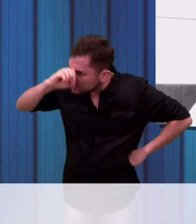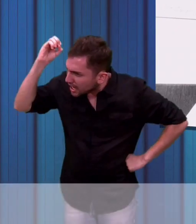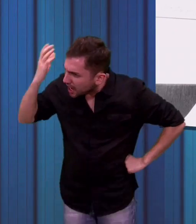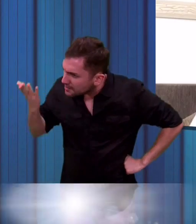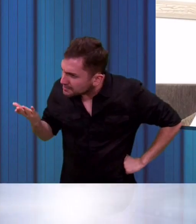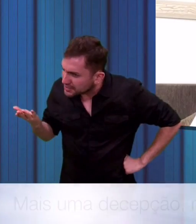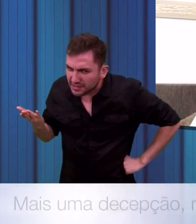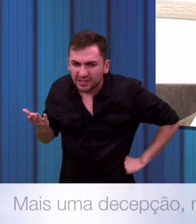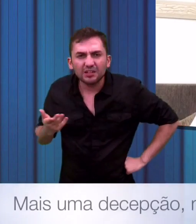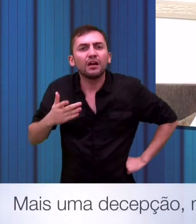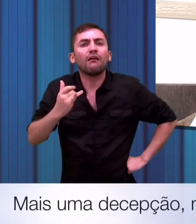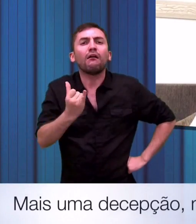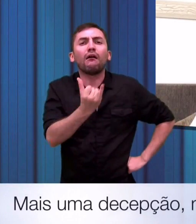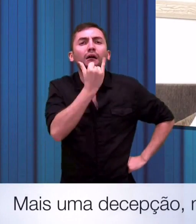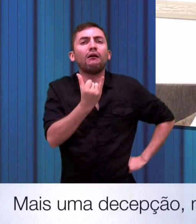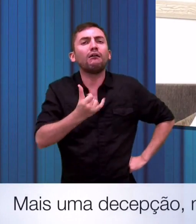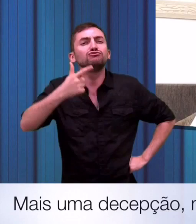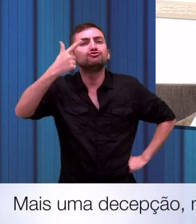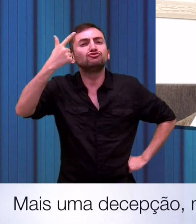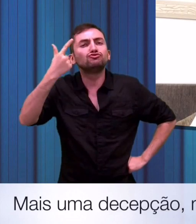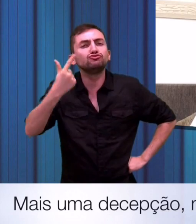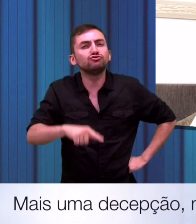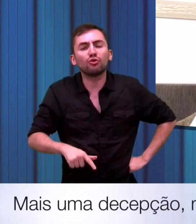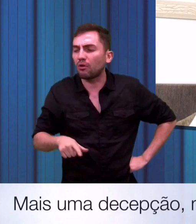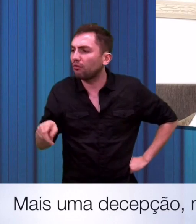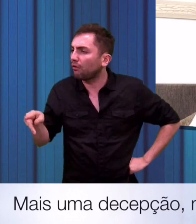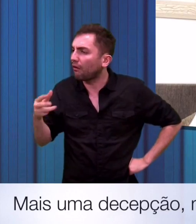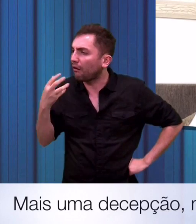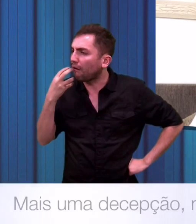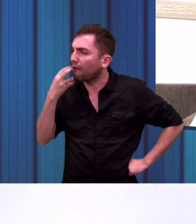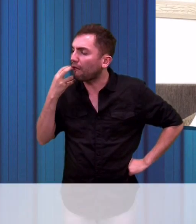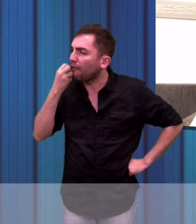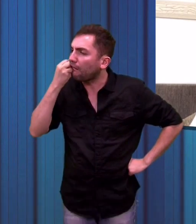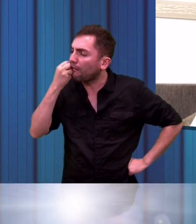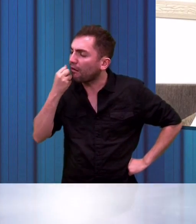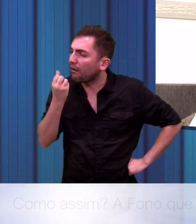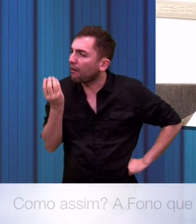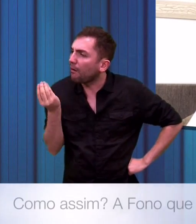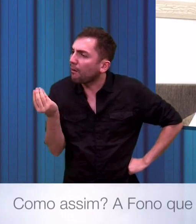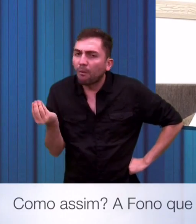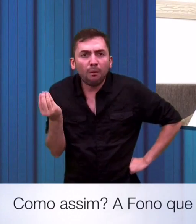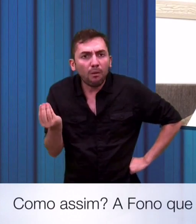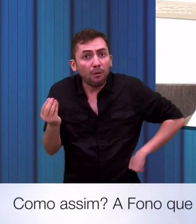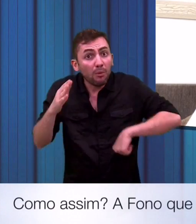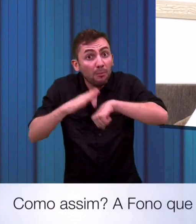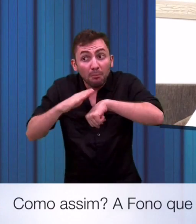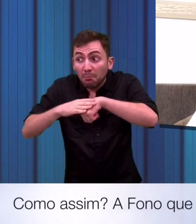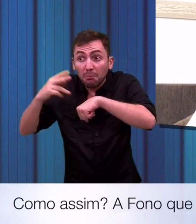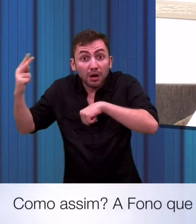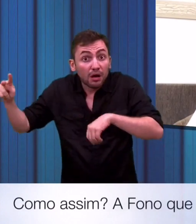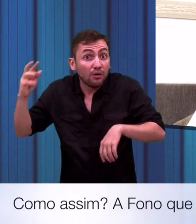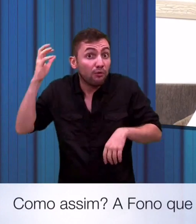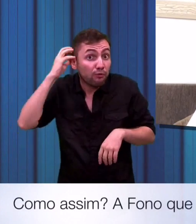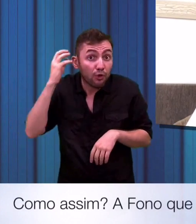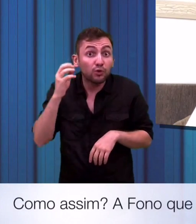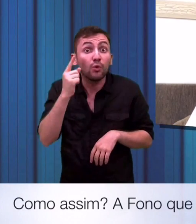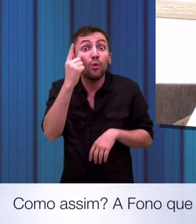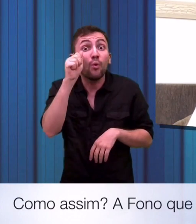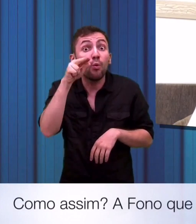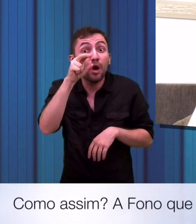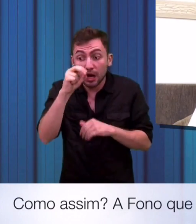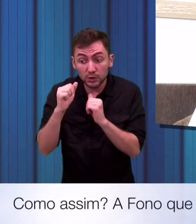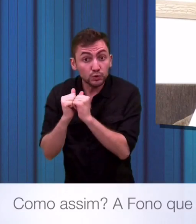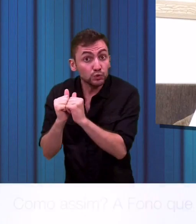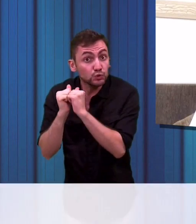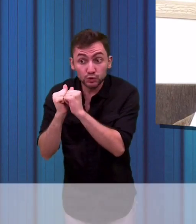você não sabia? Mais uma decepção, mais um balde de água fria. Como assim a fono que estava há 1